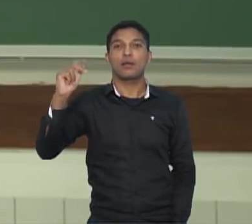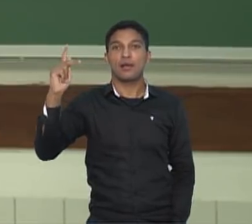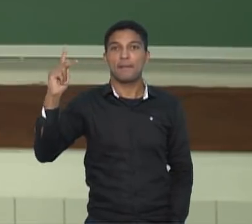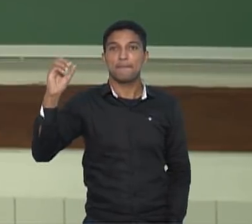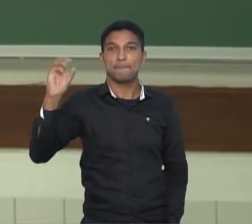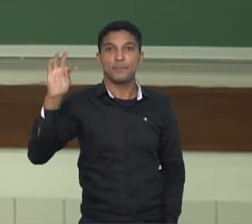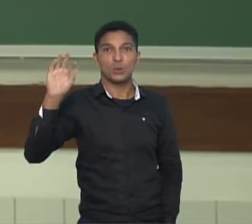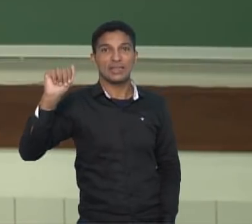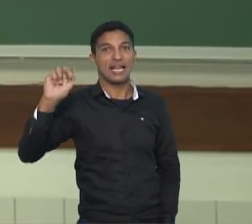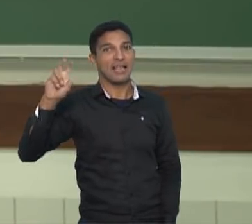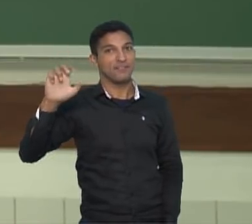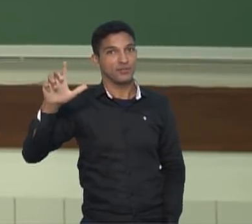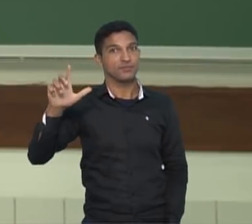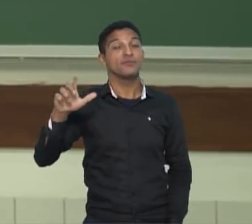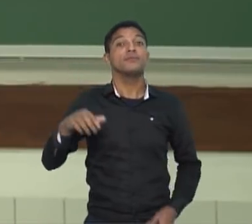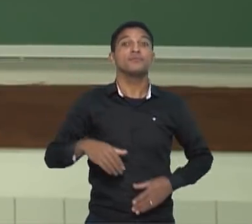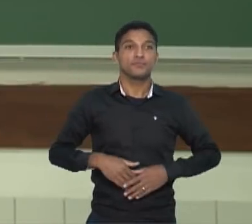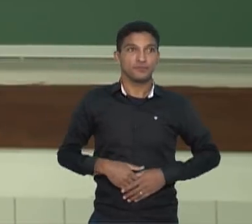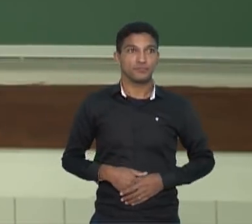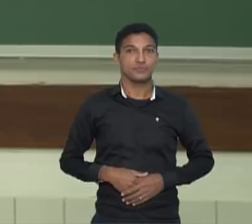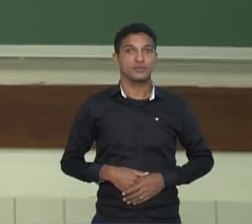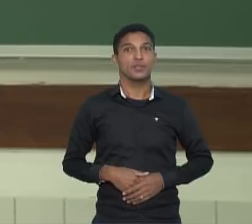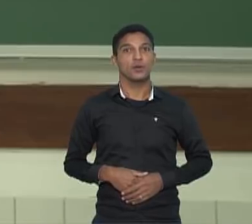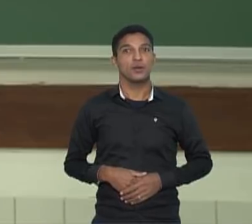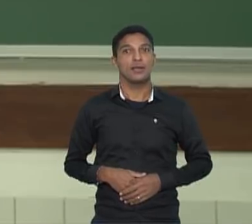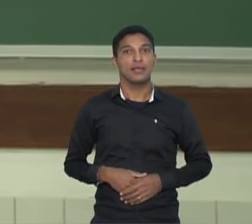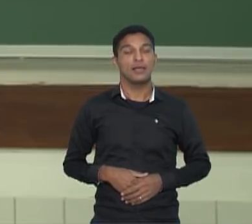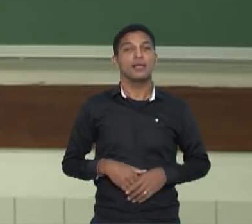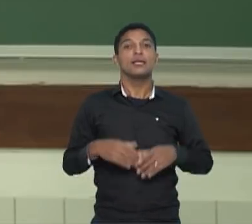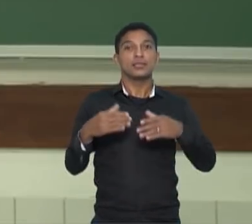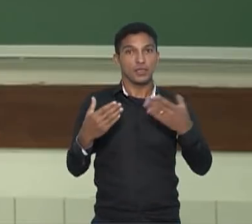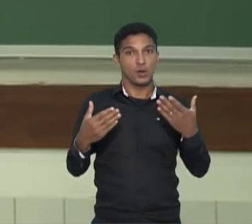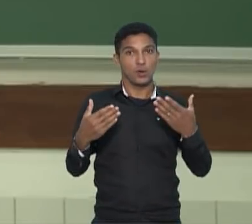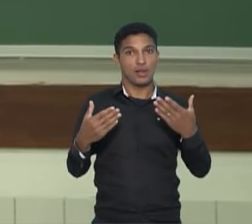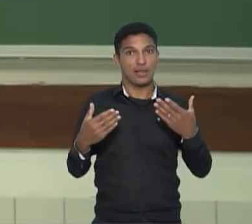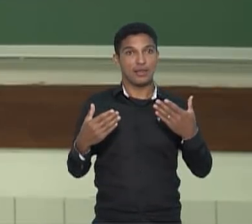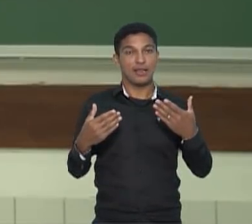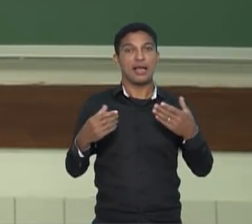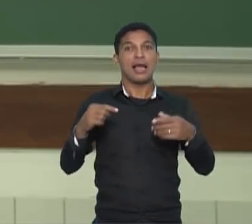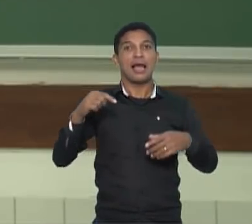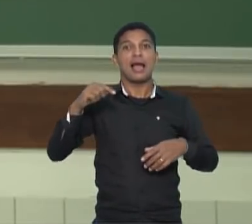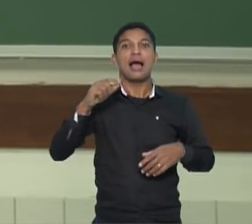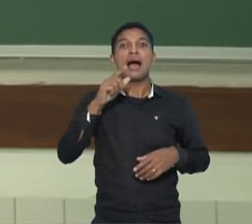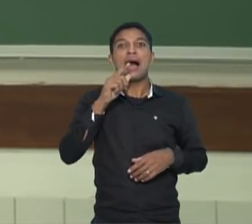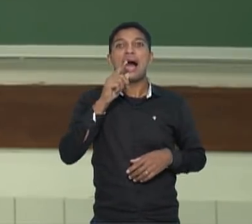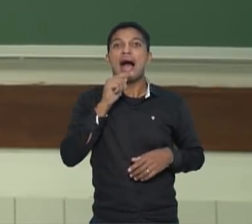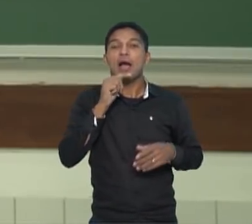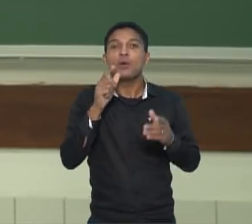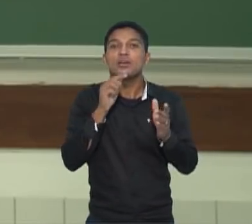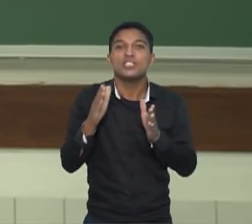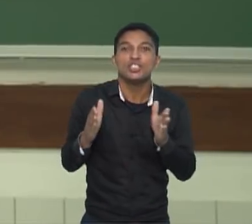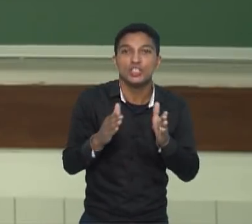Por isso que a gente acaba não sentindo tanto esse gosto salgado em água de rio,